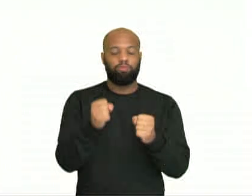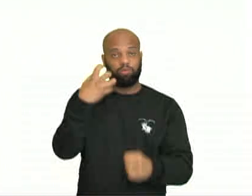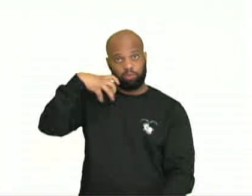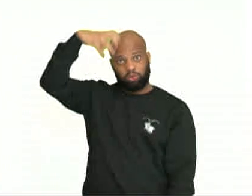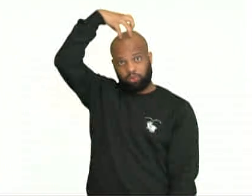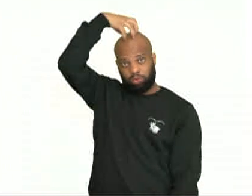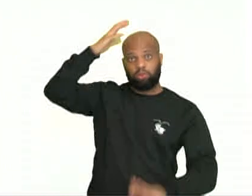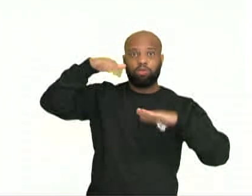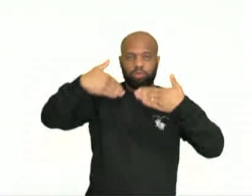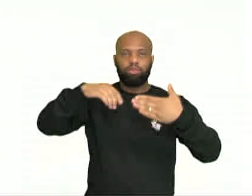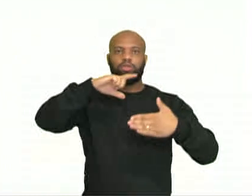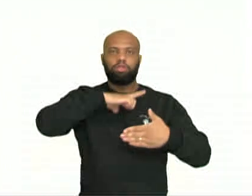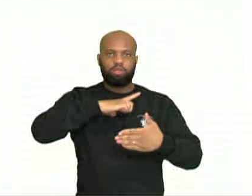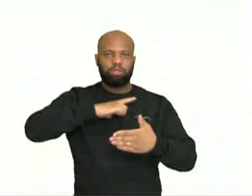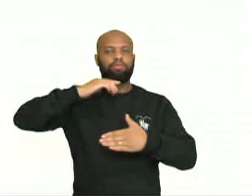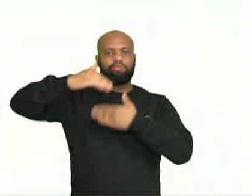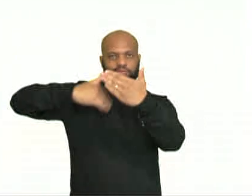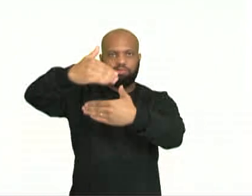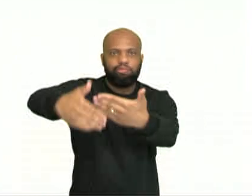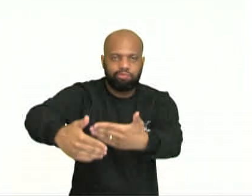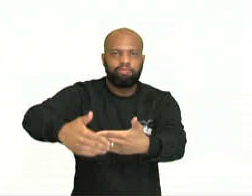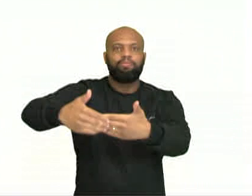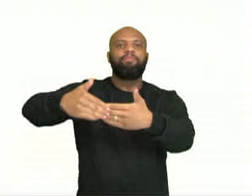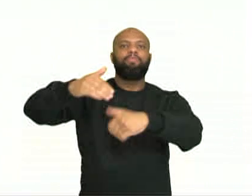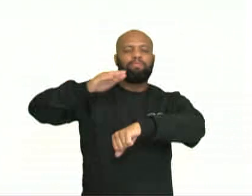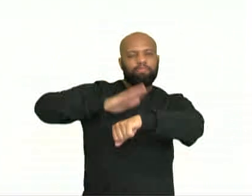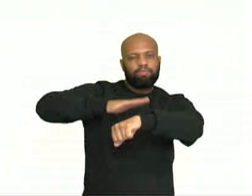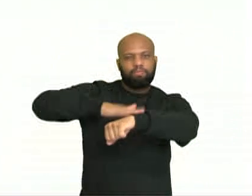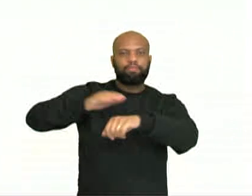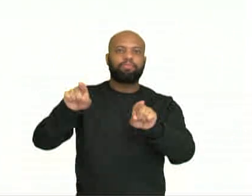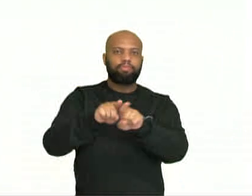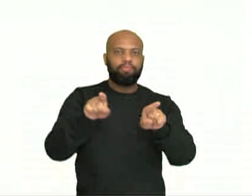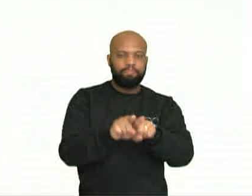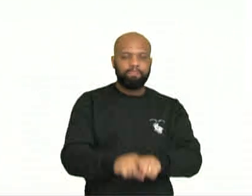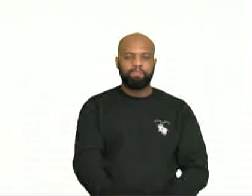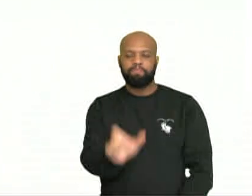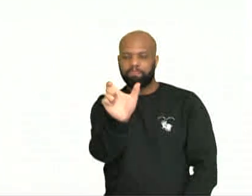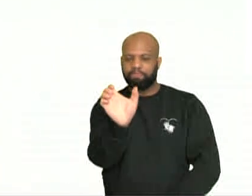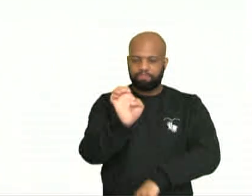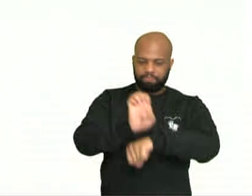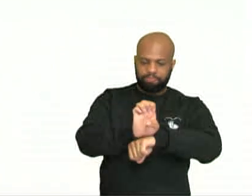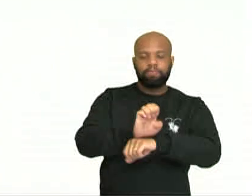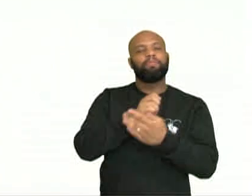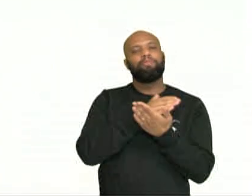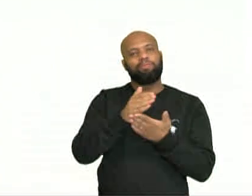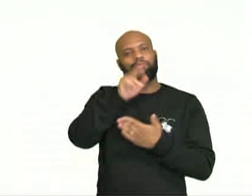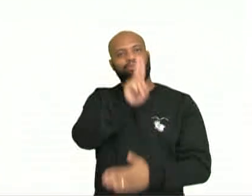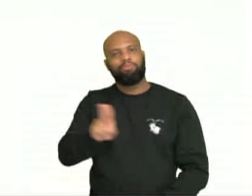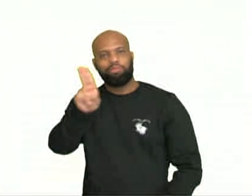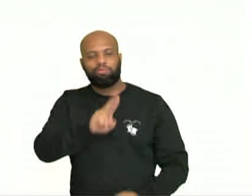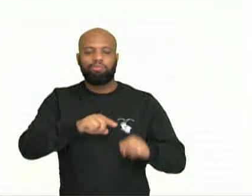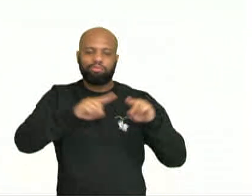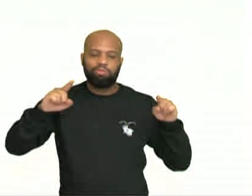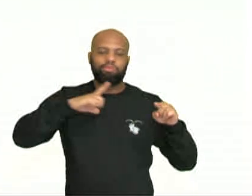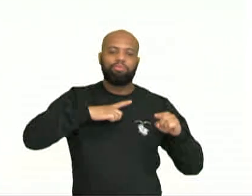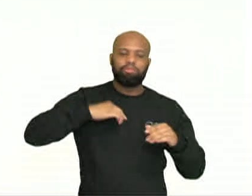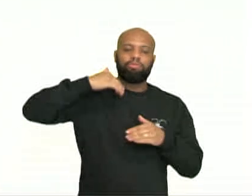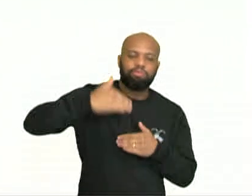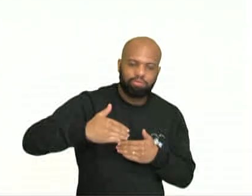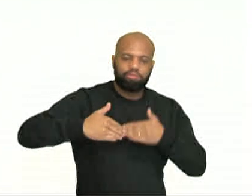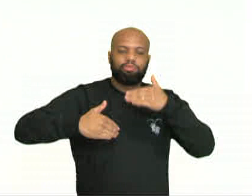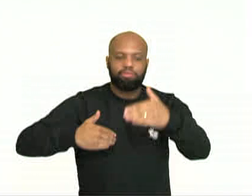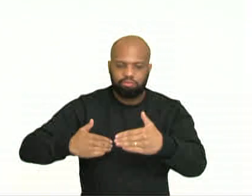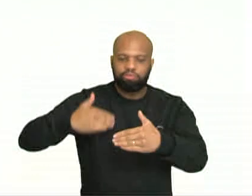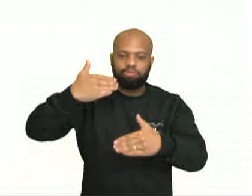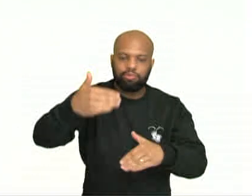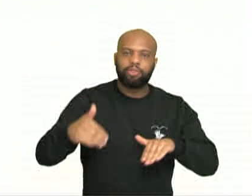e a inserção da palavra Estado, começa a entrar. Só que isso vai sendo gradativamente. Por